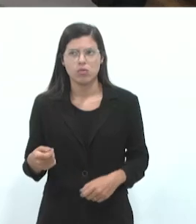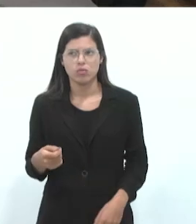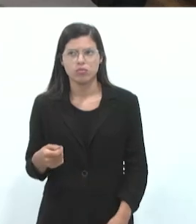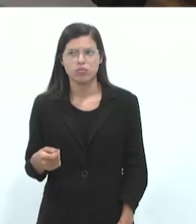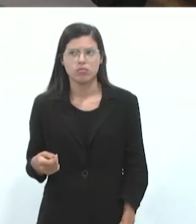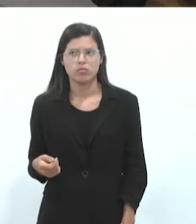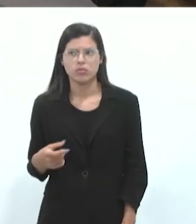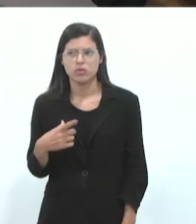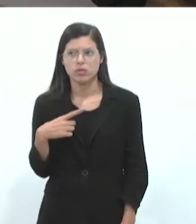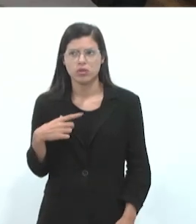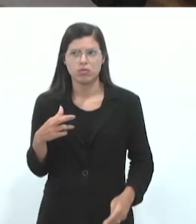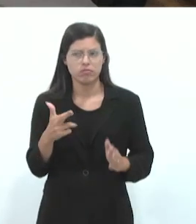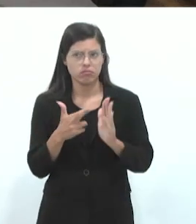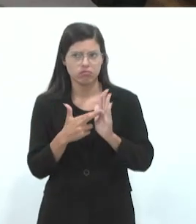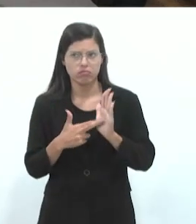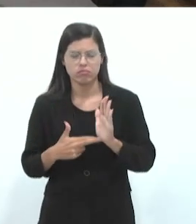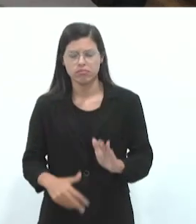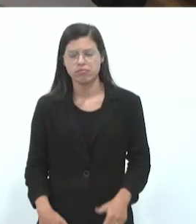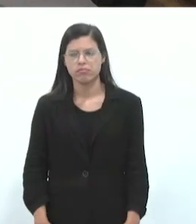TIL.